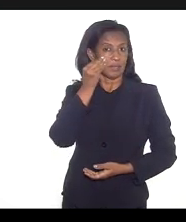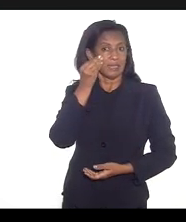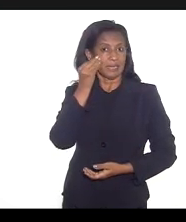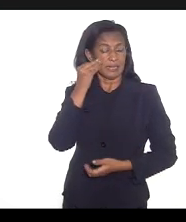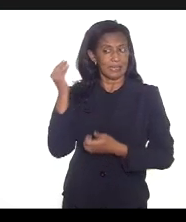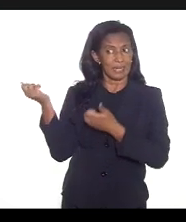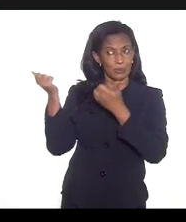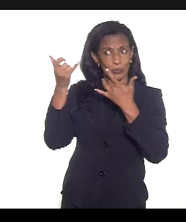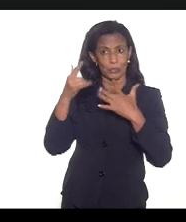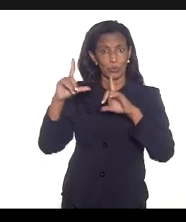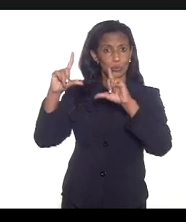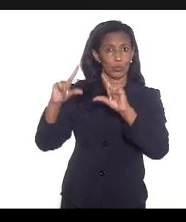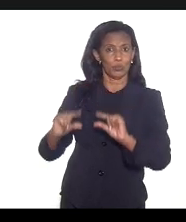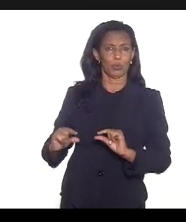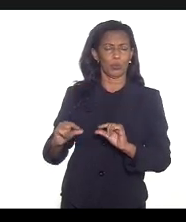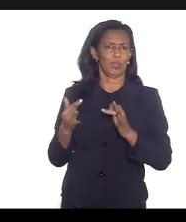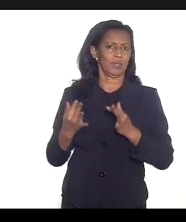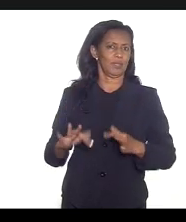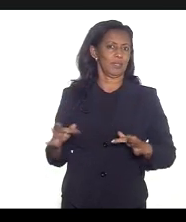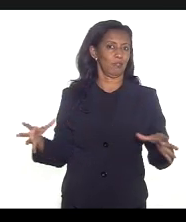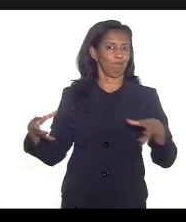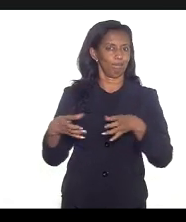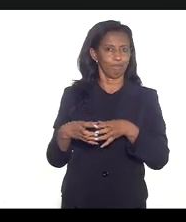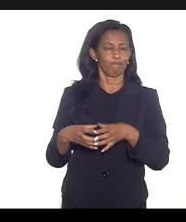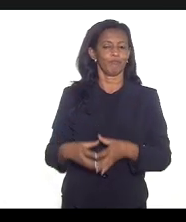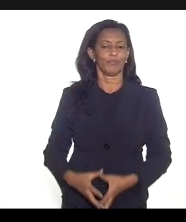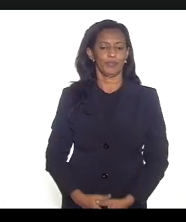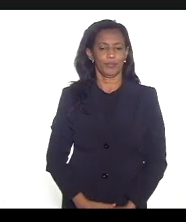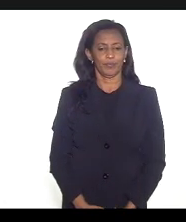esse problema e diminuir essa dor coletiva